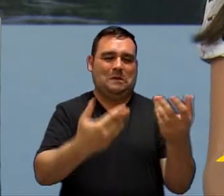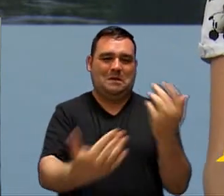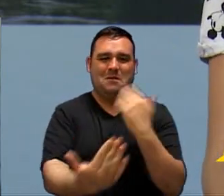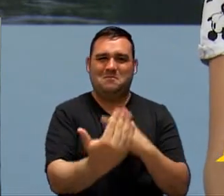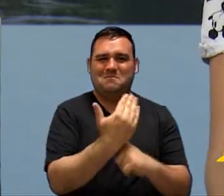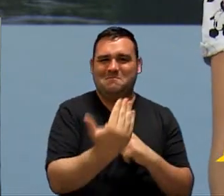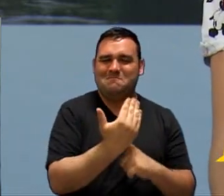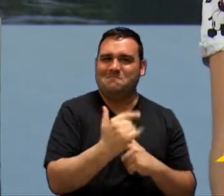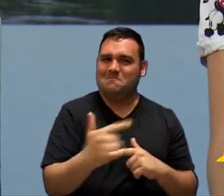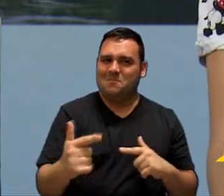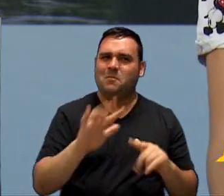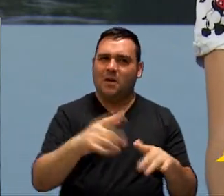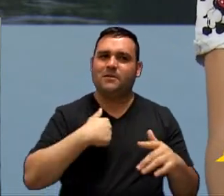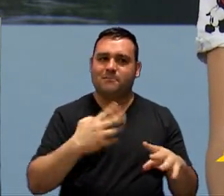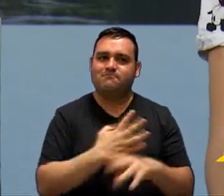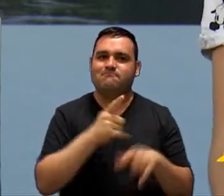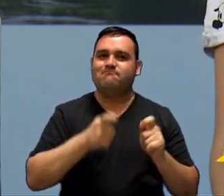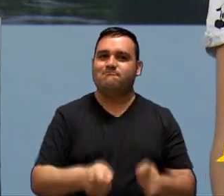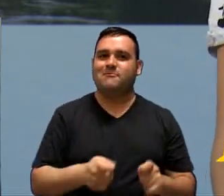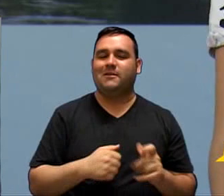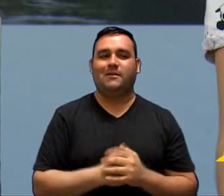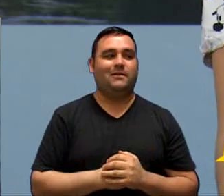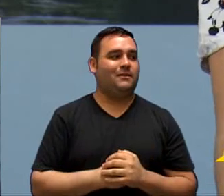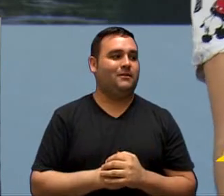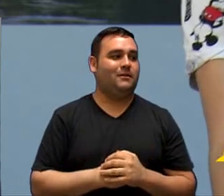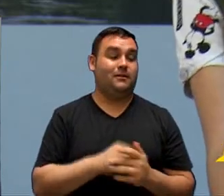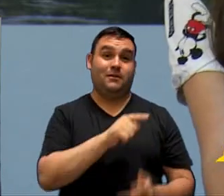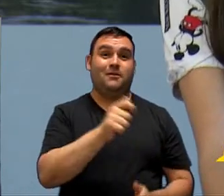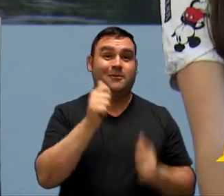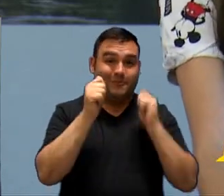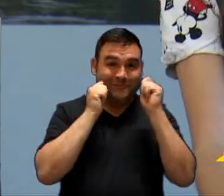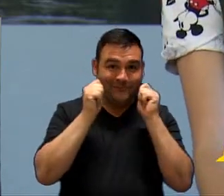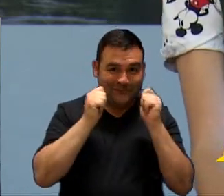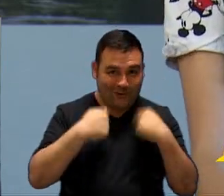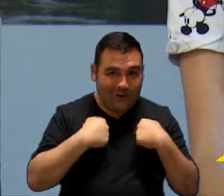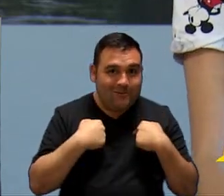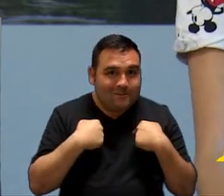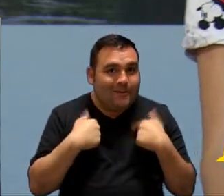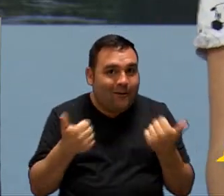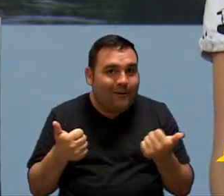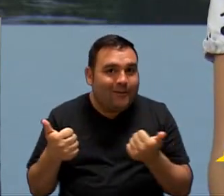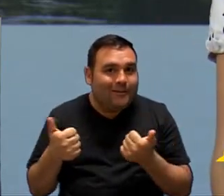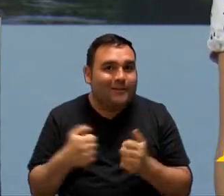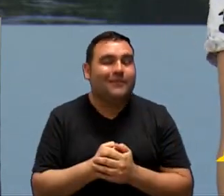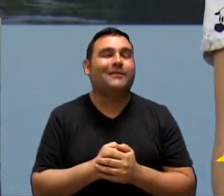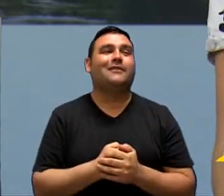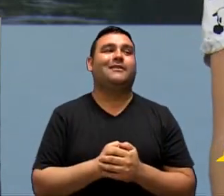muito trabalho, mas estou aqui, né? Firme e forte. Gente, sou uma belezinha, tá?